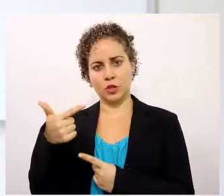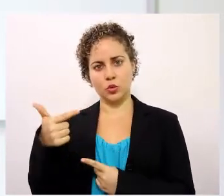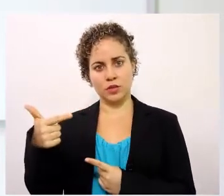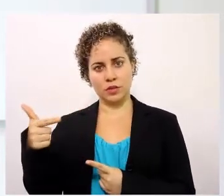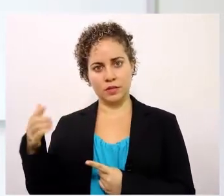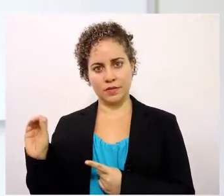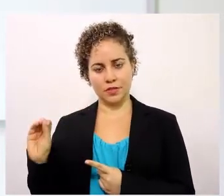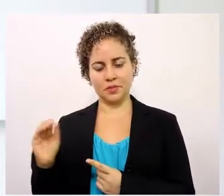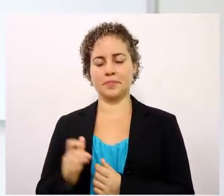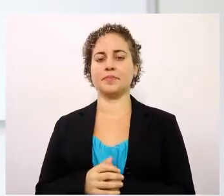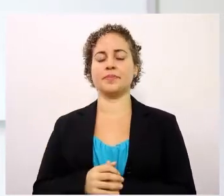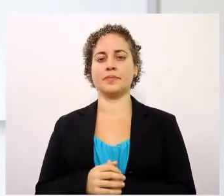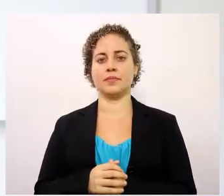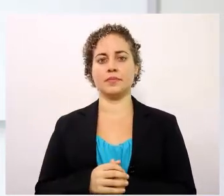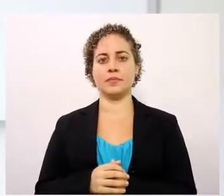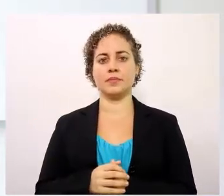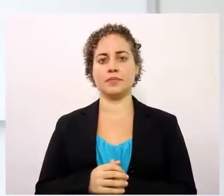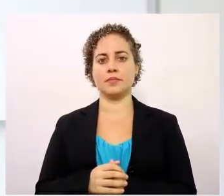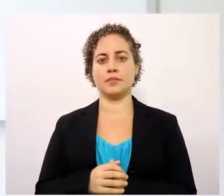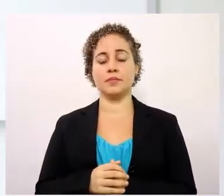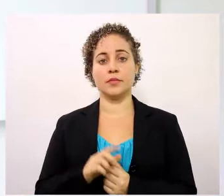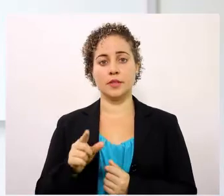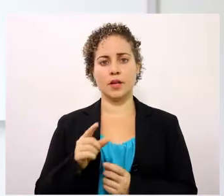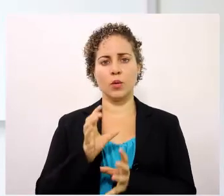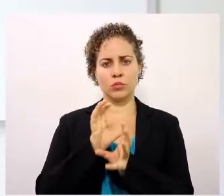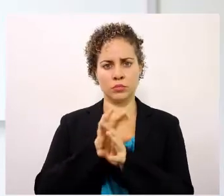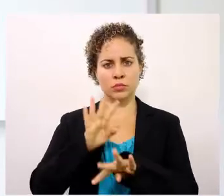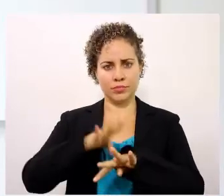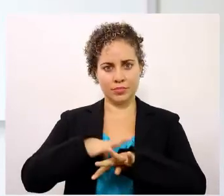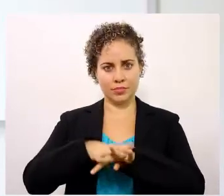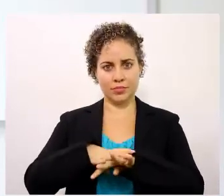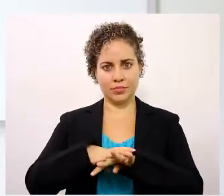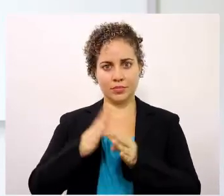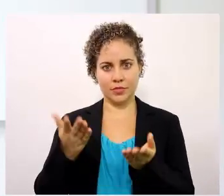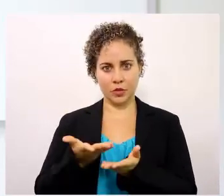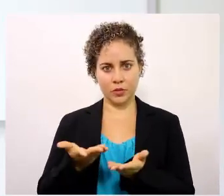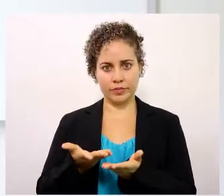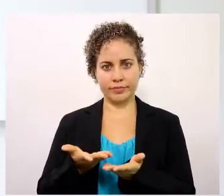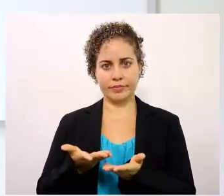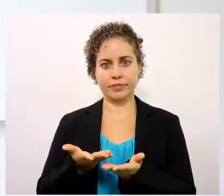220. Pegue a sua calculadora.